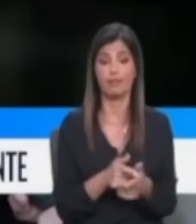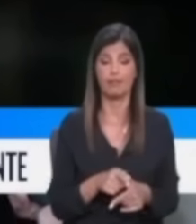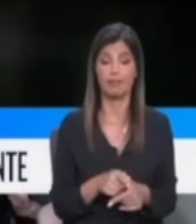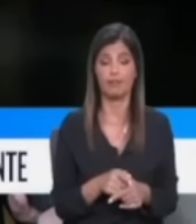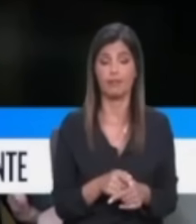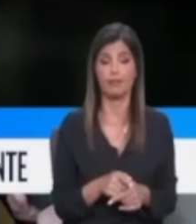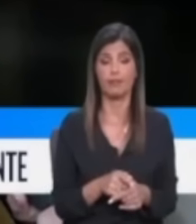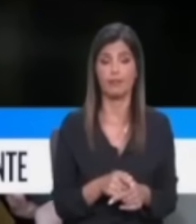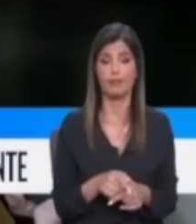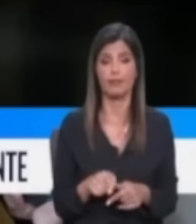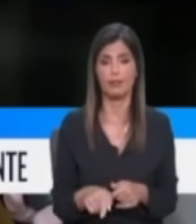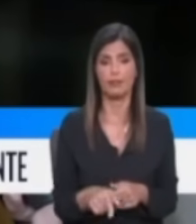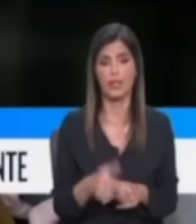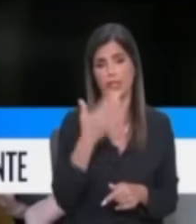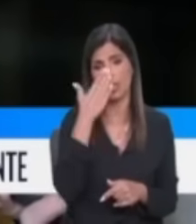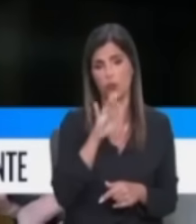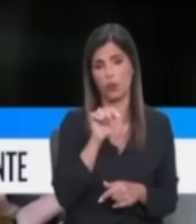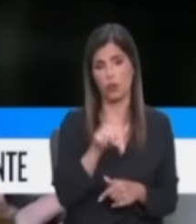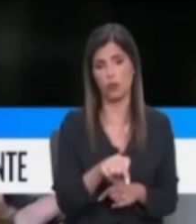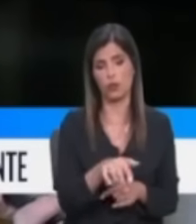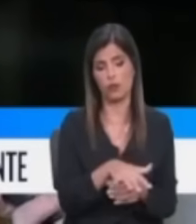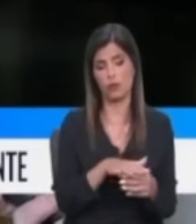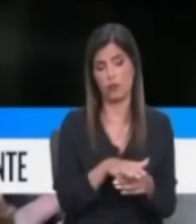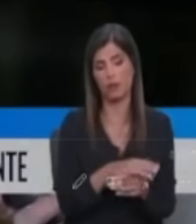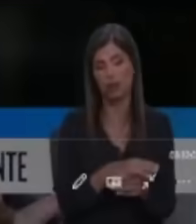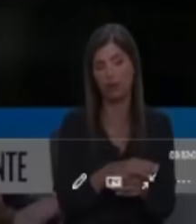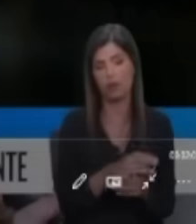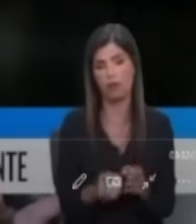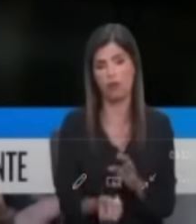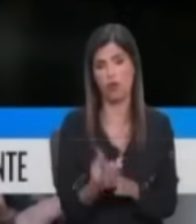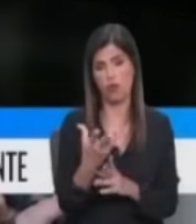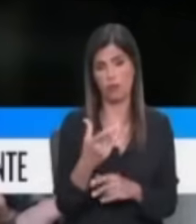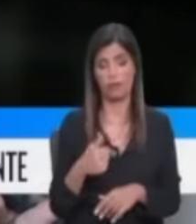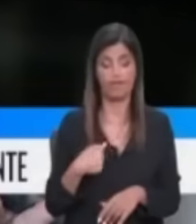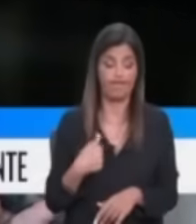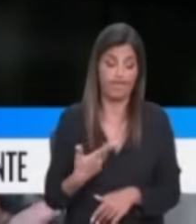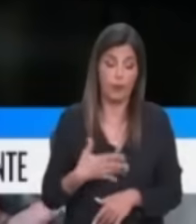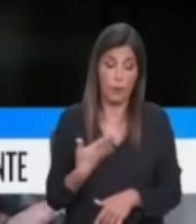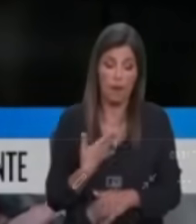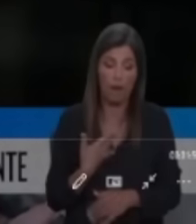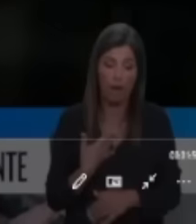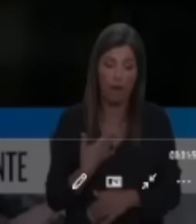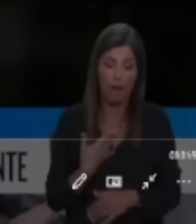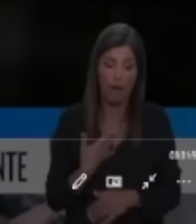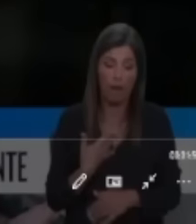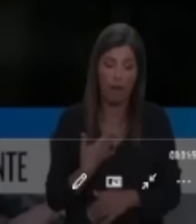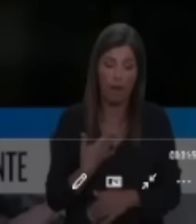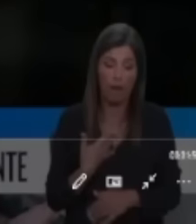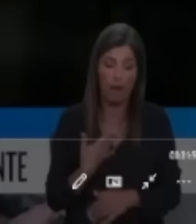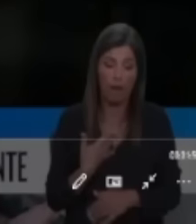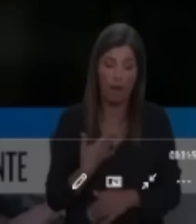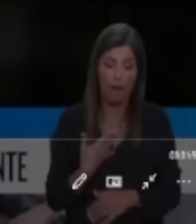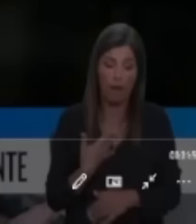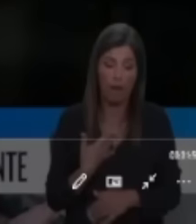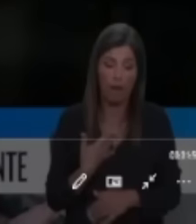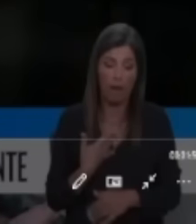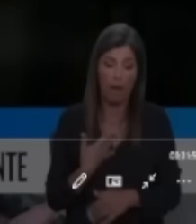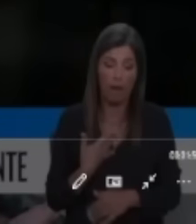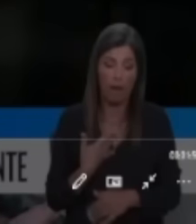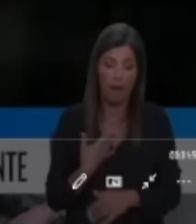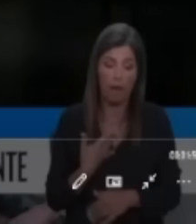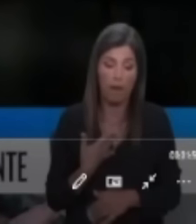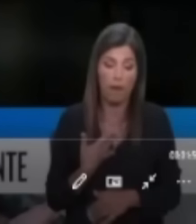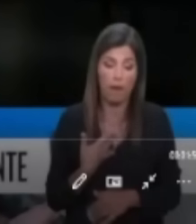esta situação que eu lamento, Mas ainda é pior. Ou